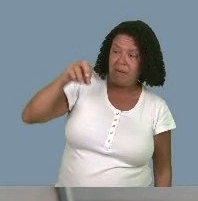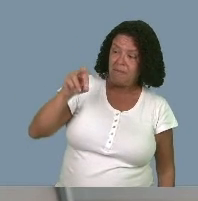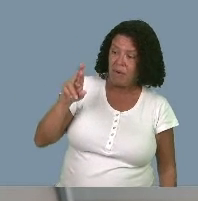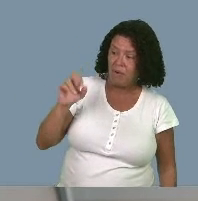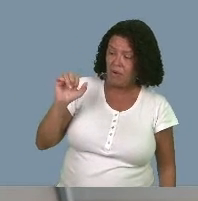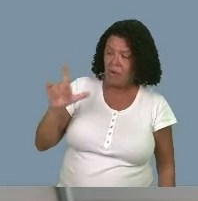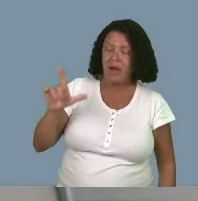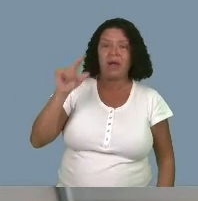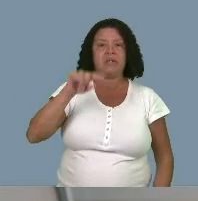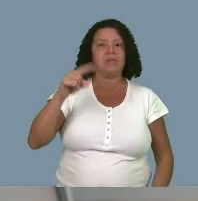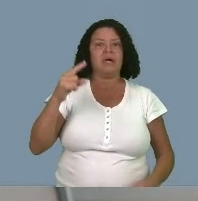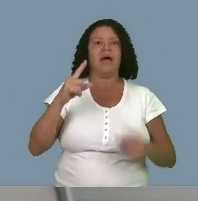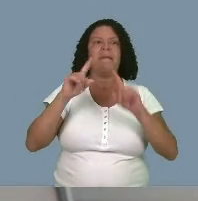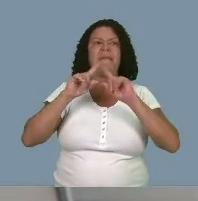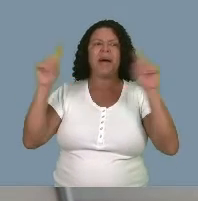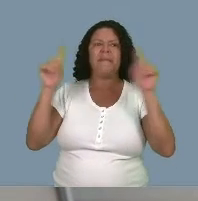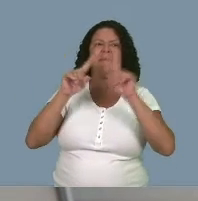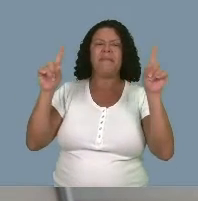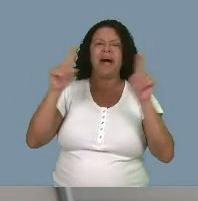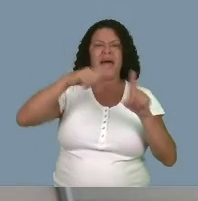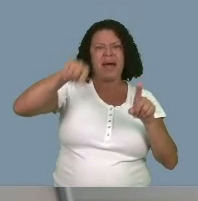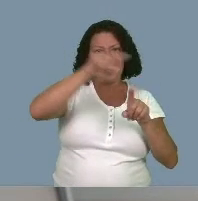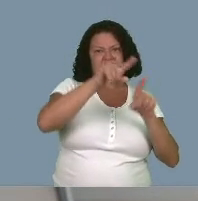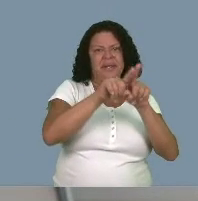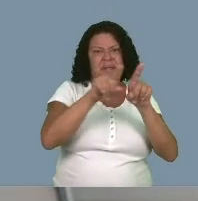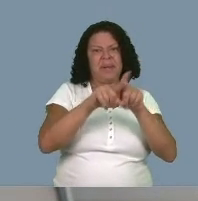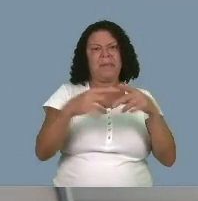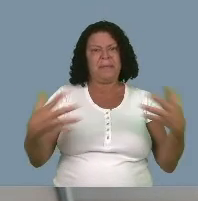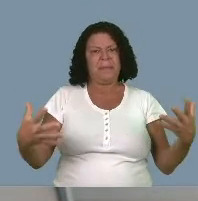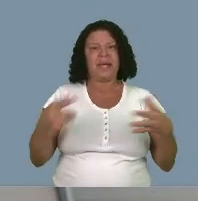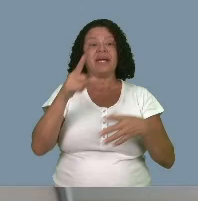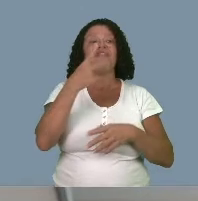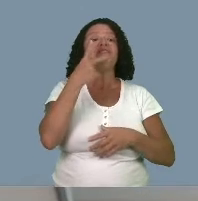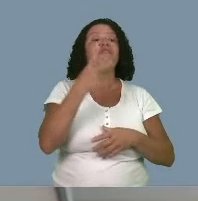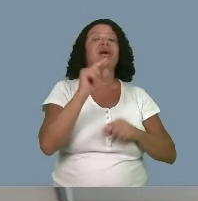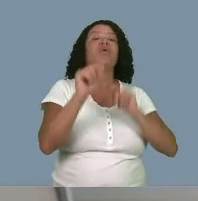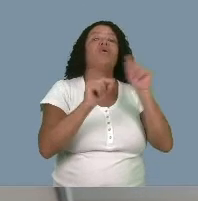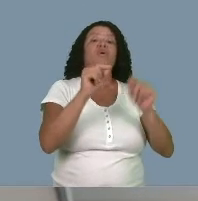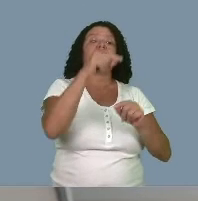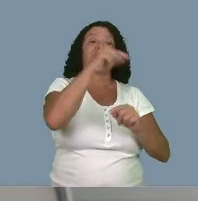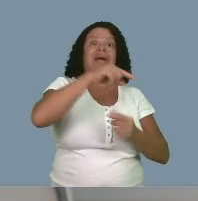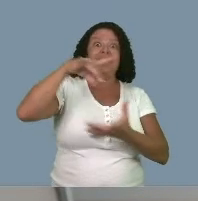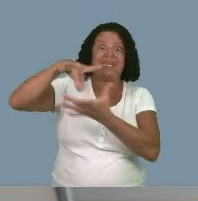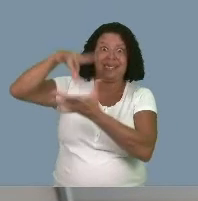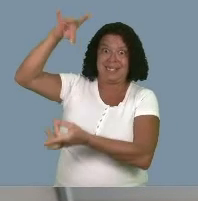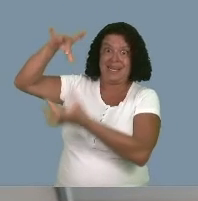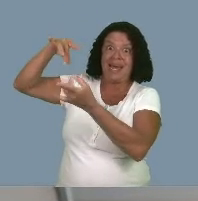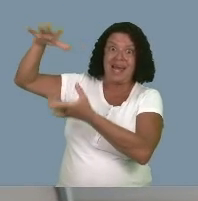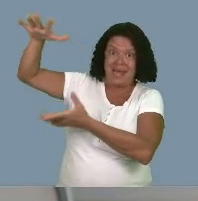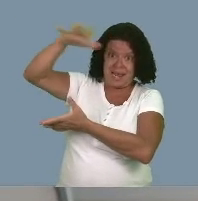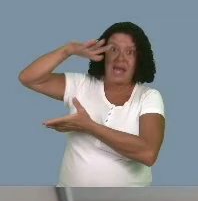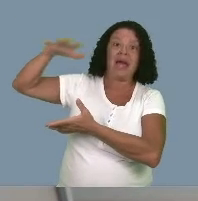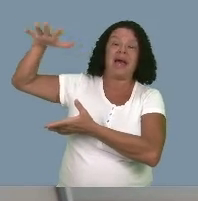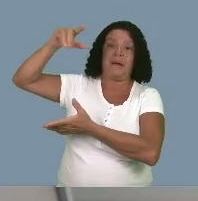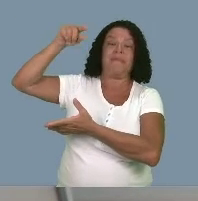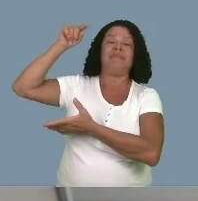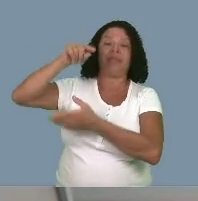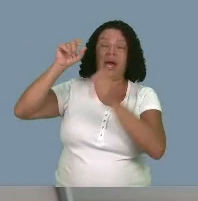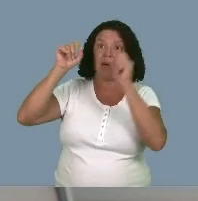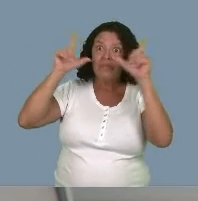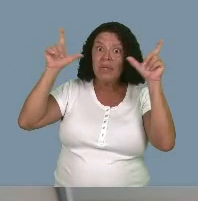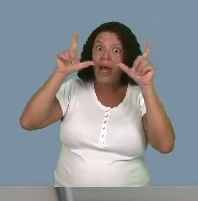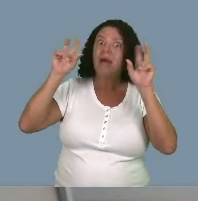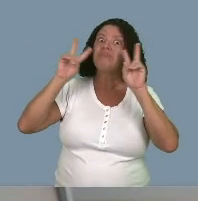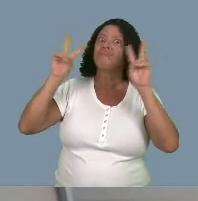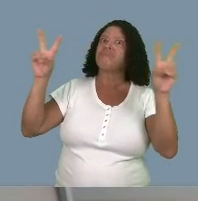na zombaria e no descrédito. O que ele quer dizer com isso? Que a espiritualidade ela está atenta